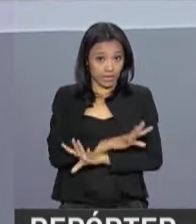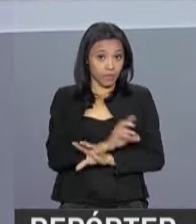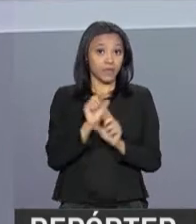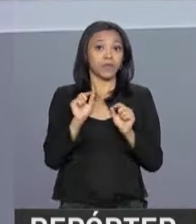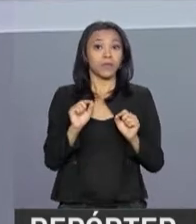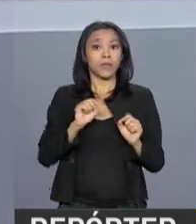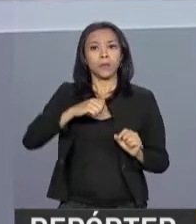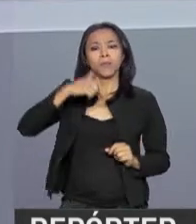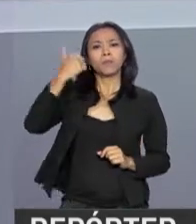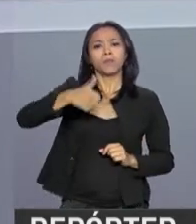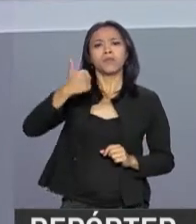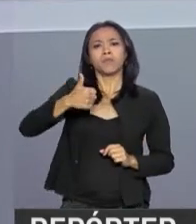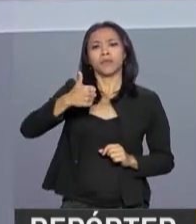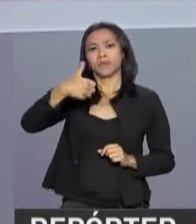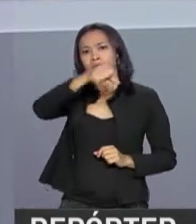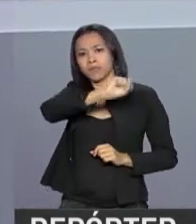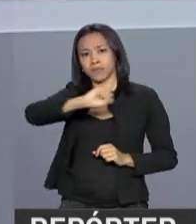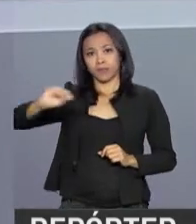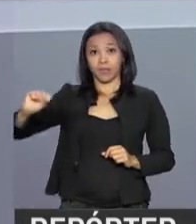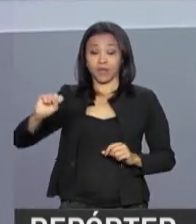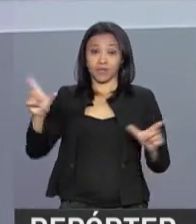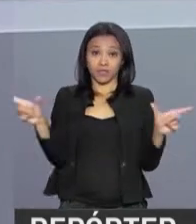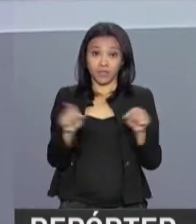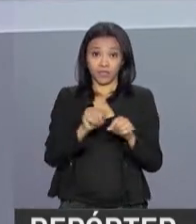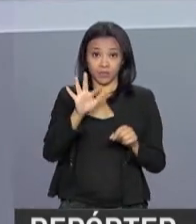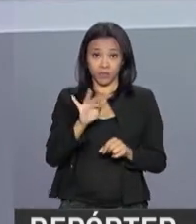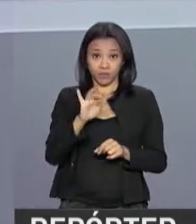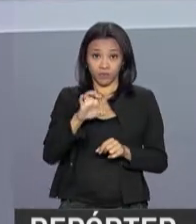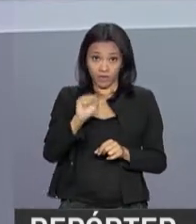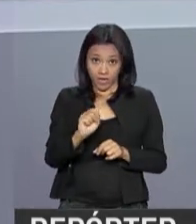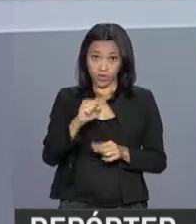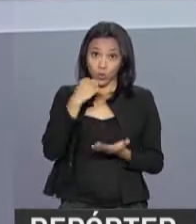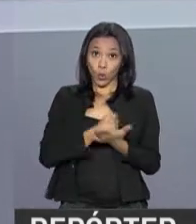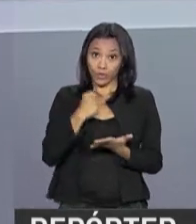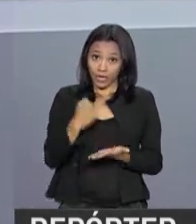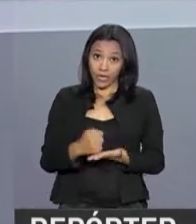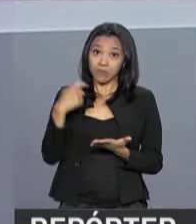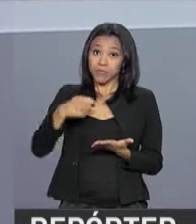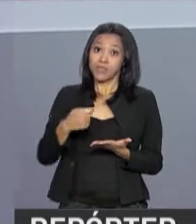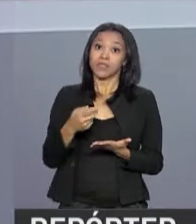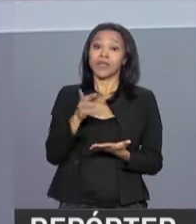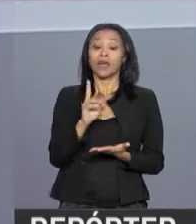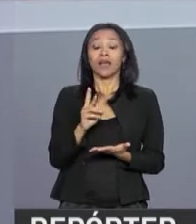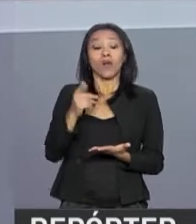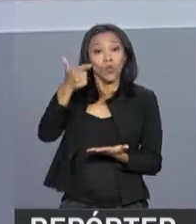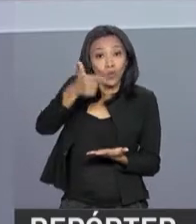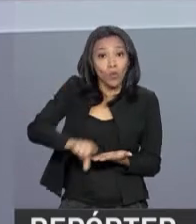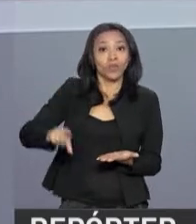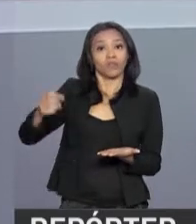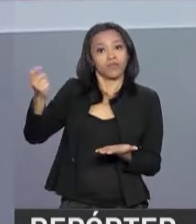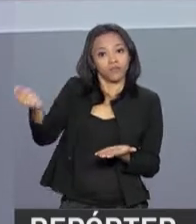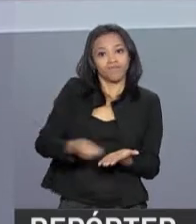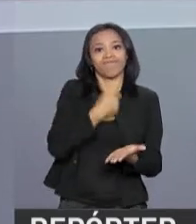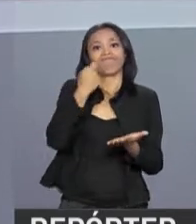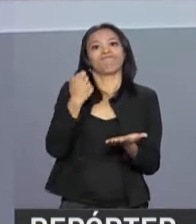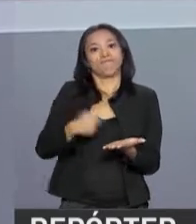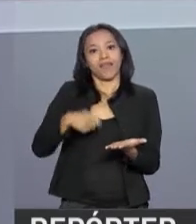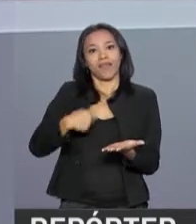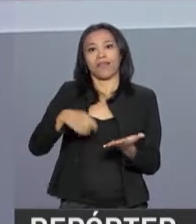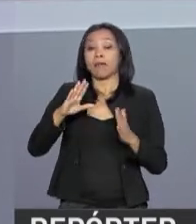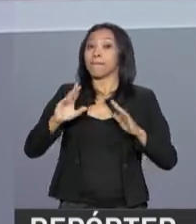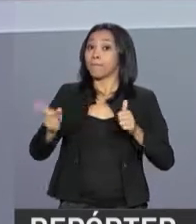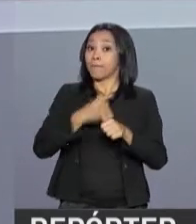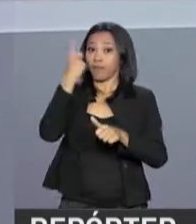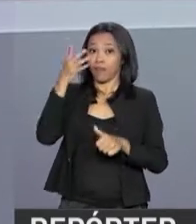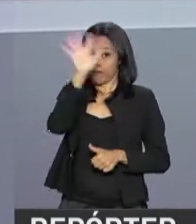primeiro semestre do FIES. Os contratos precisam ser renovados todo semestre. O pedido é feito pelas instituições de ensino e